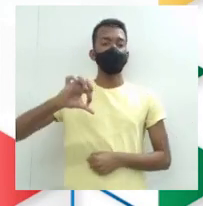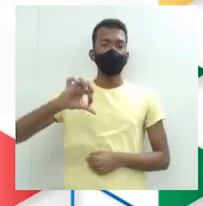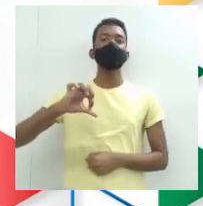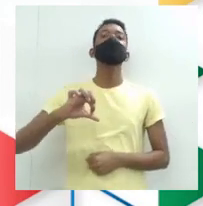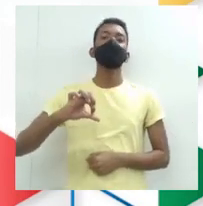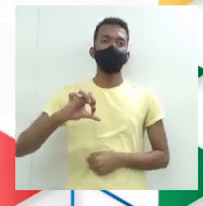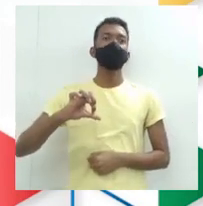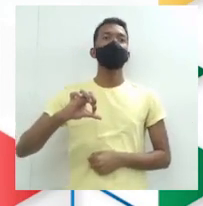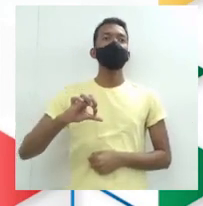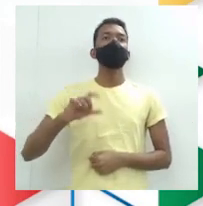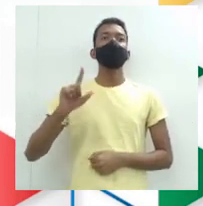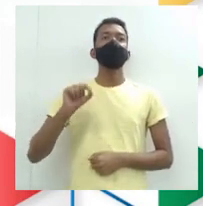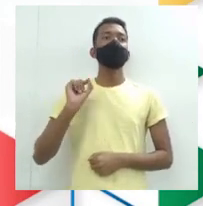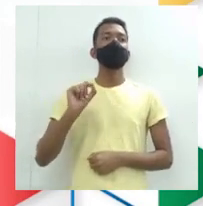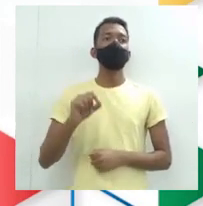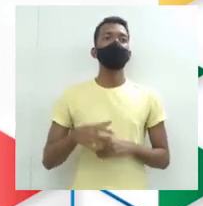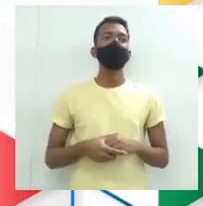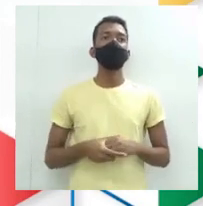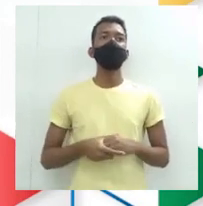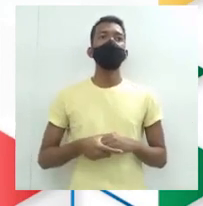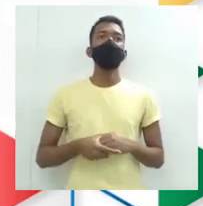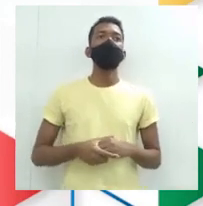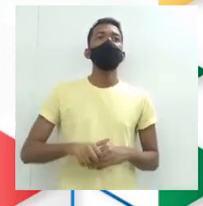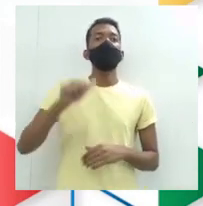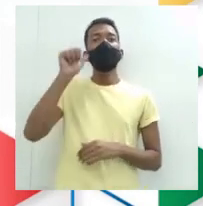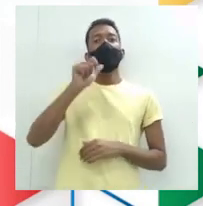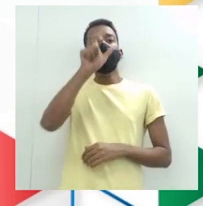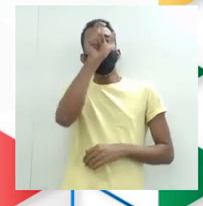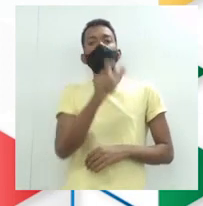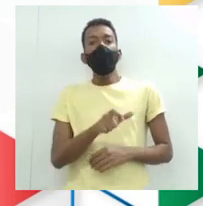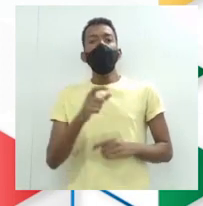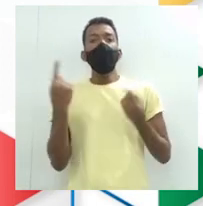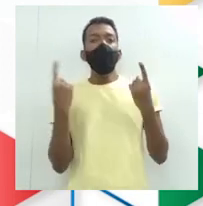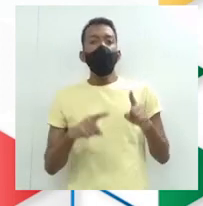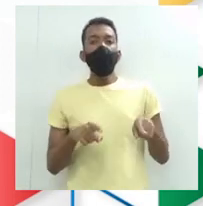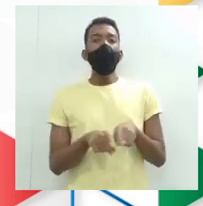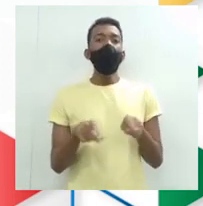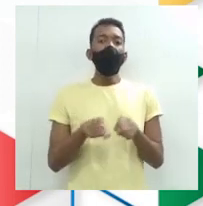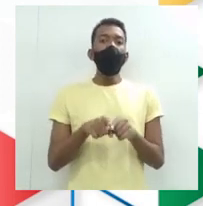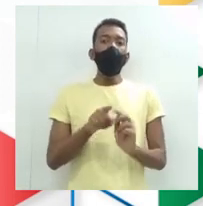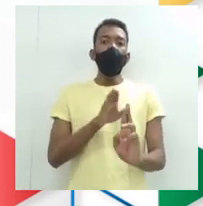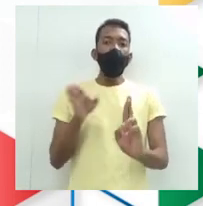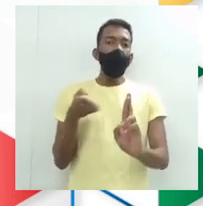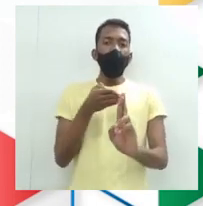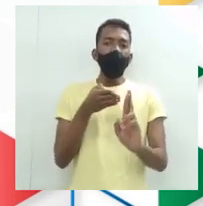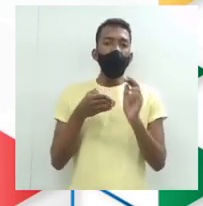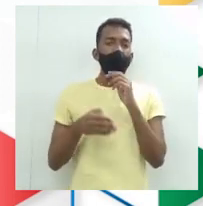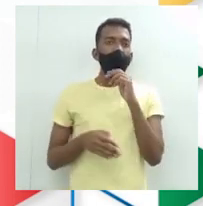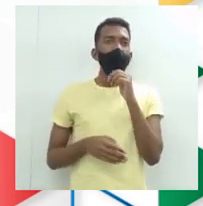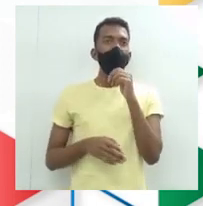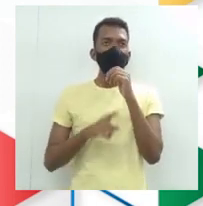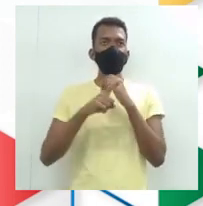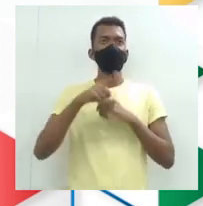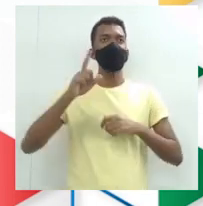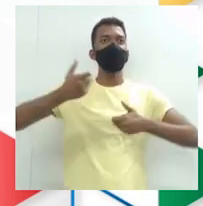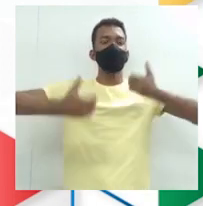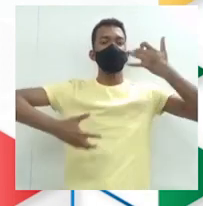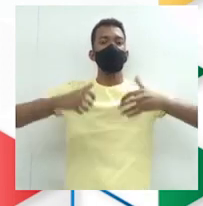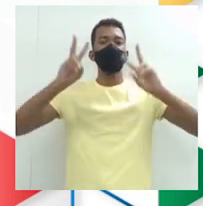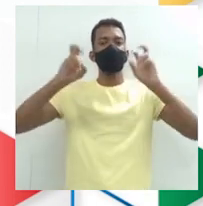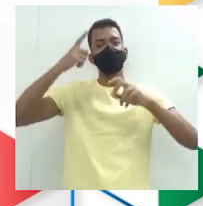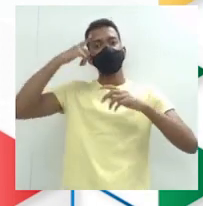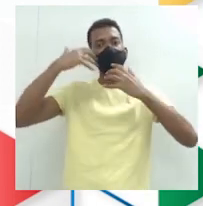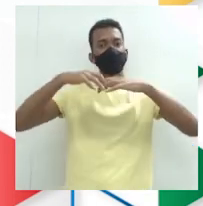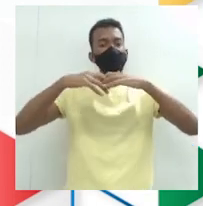COVID-19 Women Front and Center, as mulheres em frente e no centro, onde é trazido uma reflexão sobre